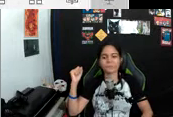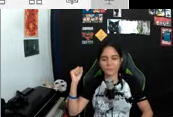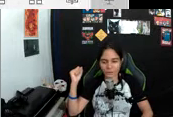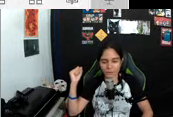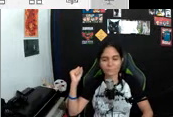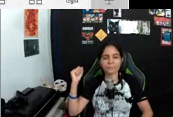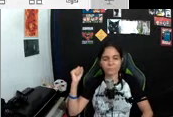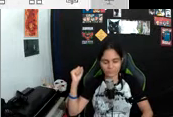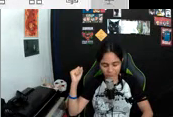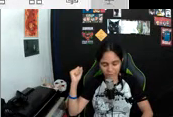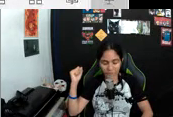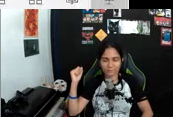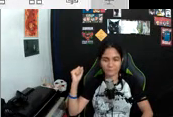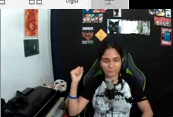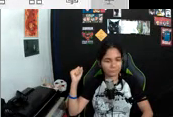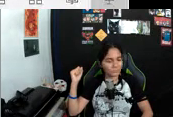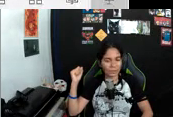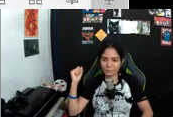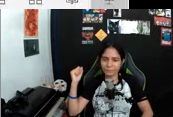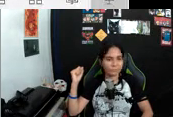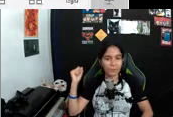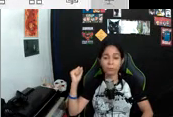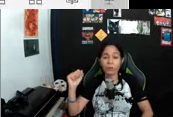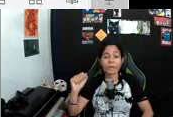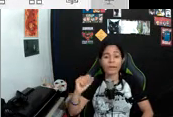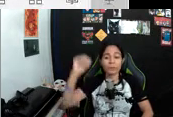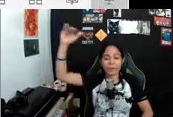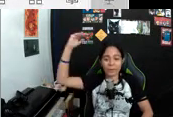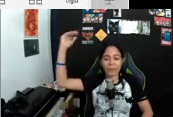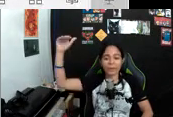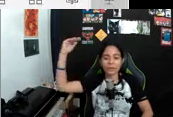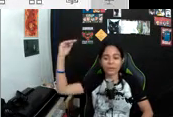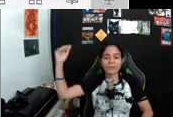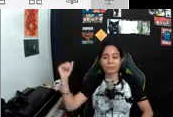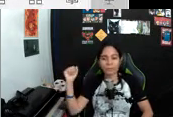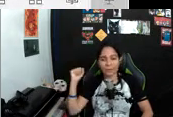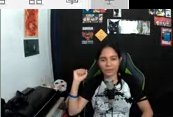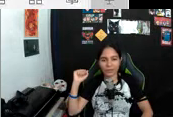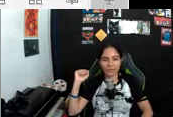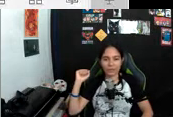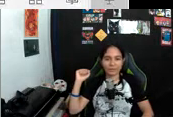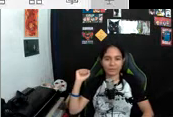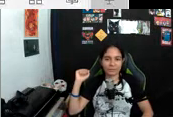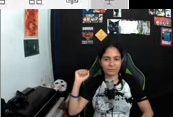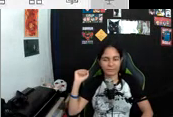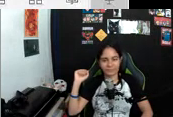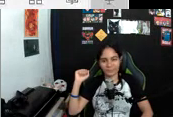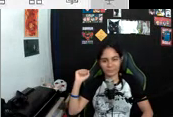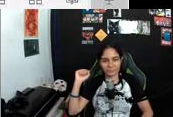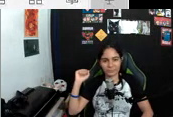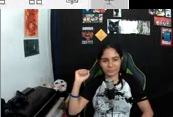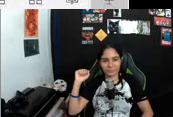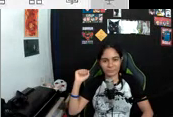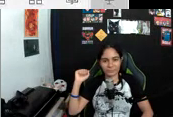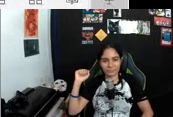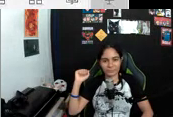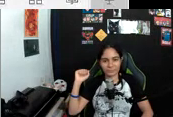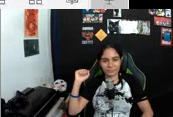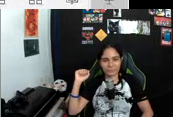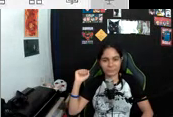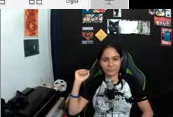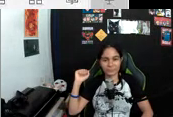6 pessoas vão dizer, não, é o médico. Então aí já... Porque o médico é melhor do que você pensamento. Por causa de quê? Em